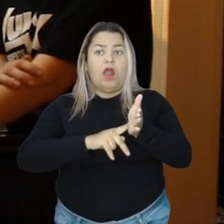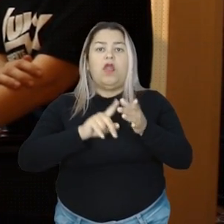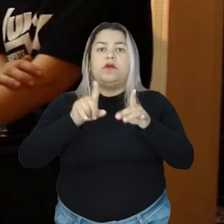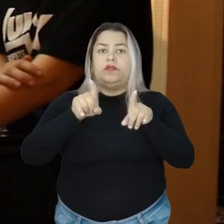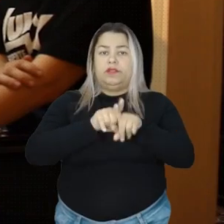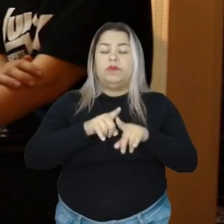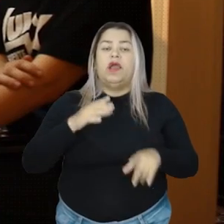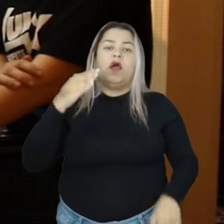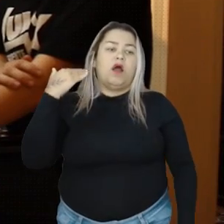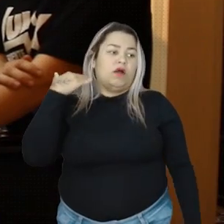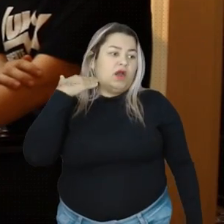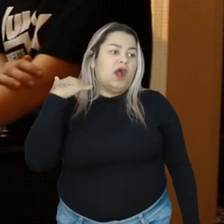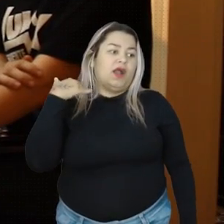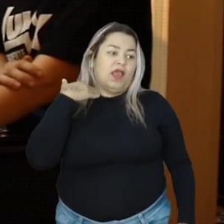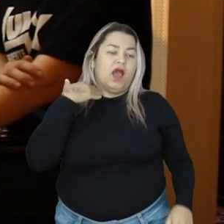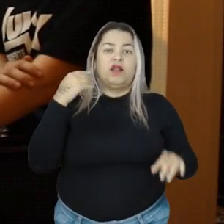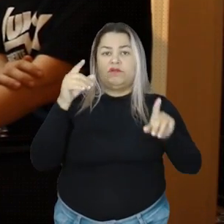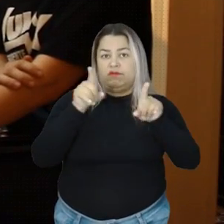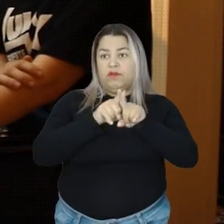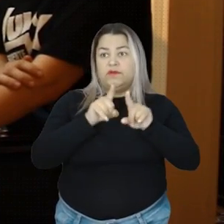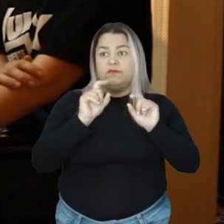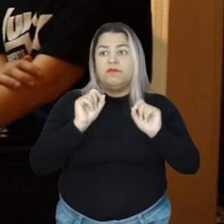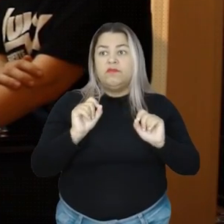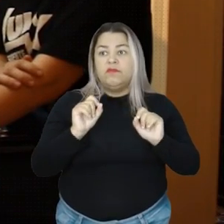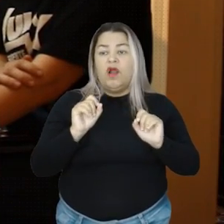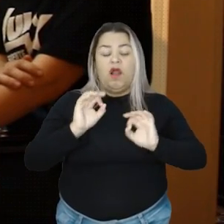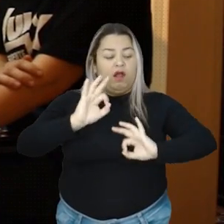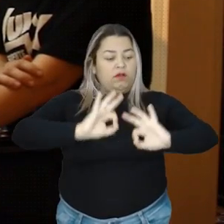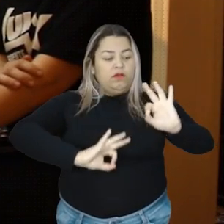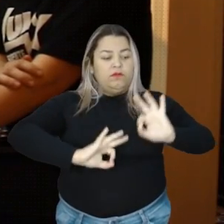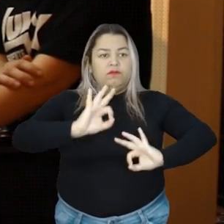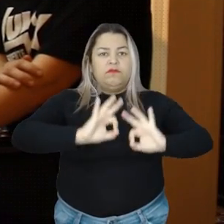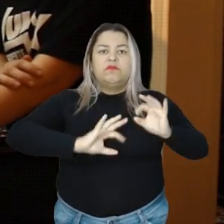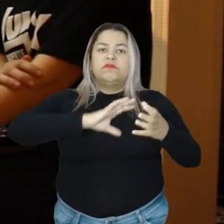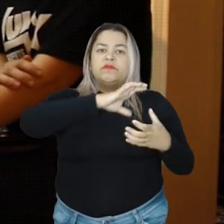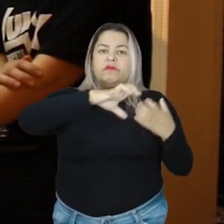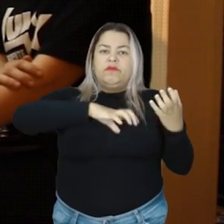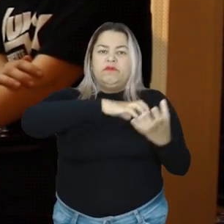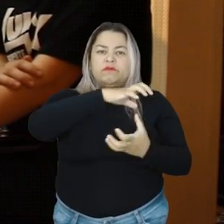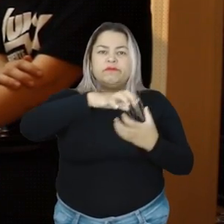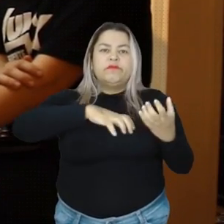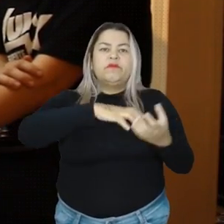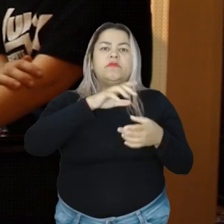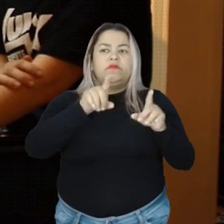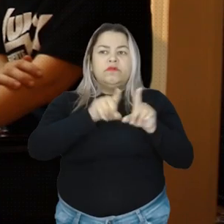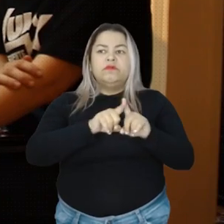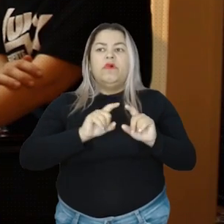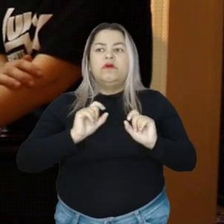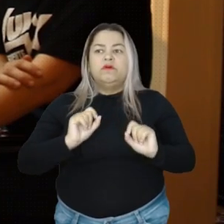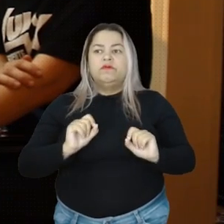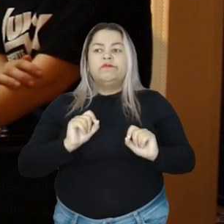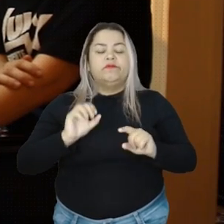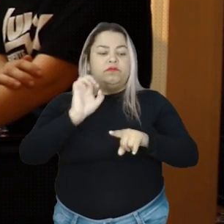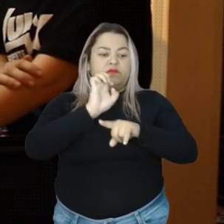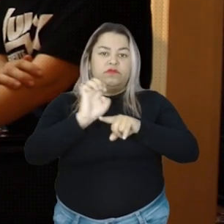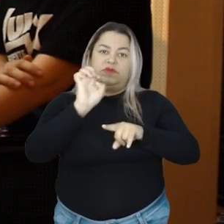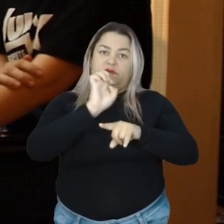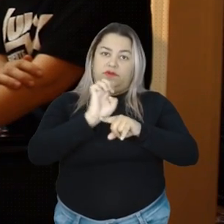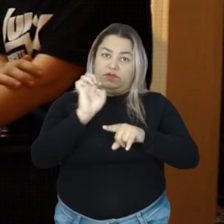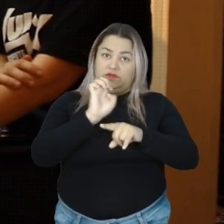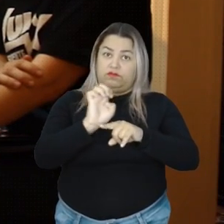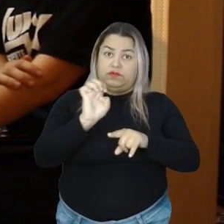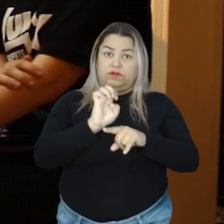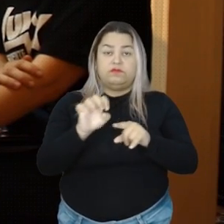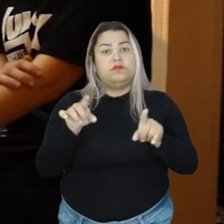dos Bancários estava, né, organizando a greve para se expandir no Estado, se espraiar,